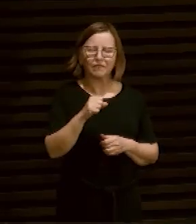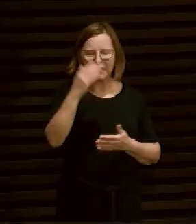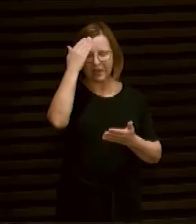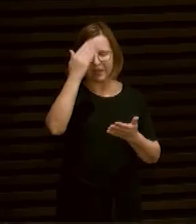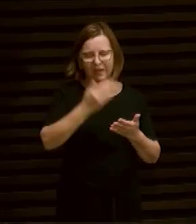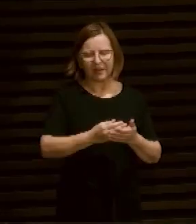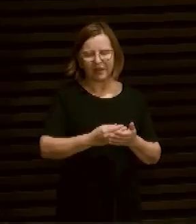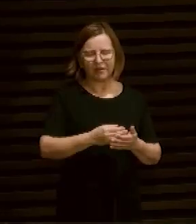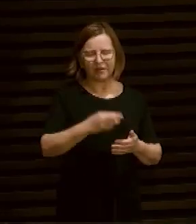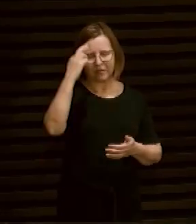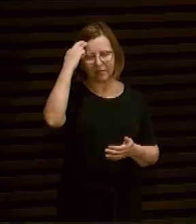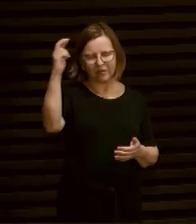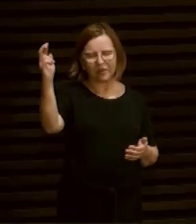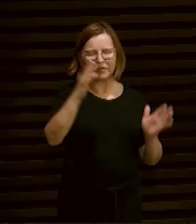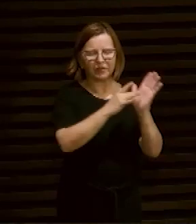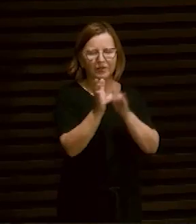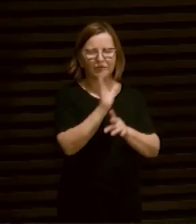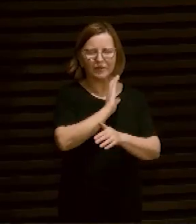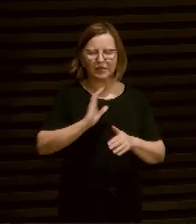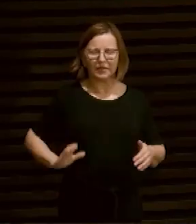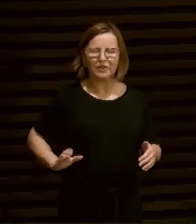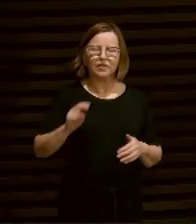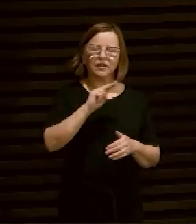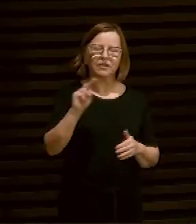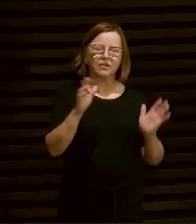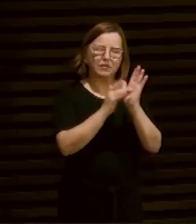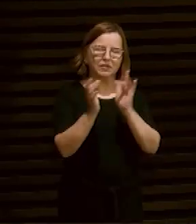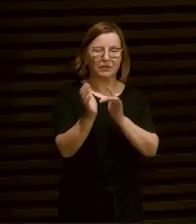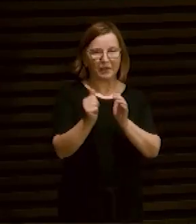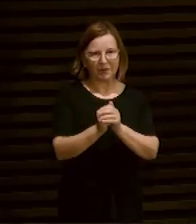te pedimos em nome dele. Amém.